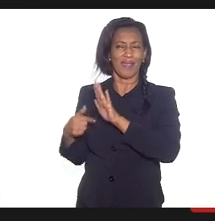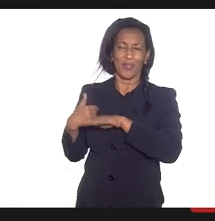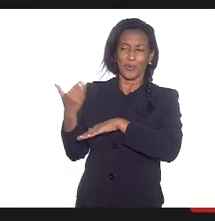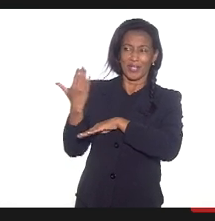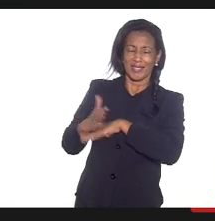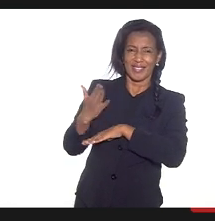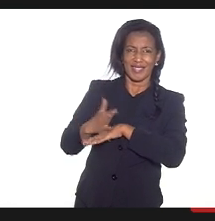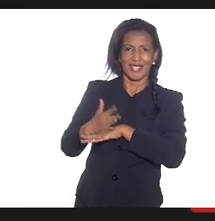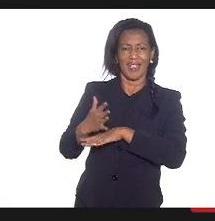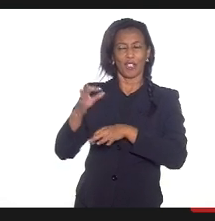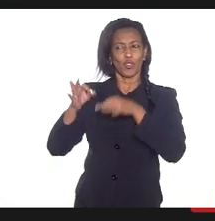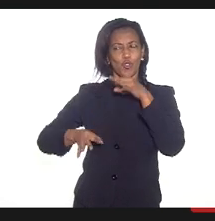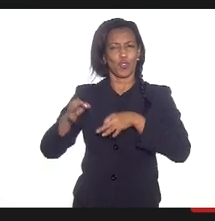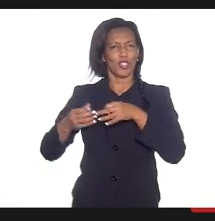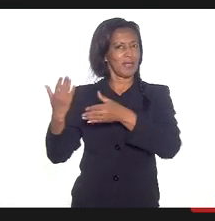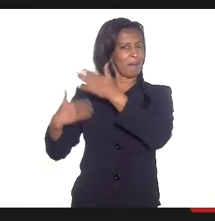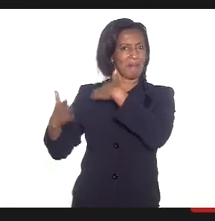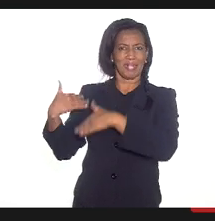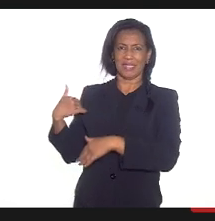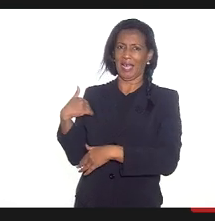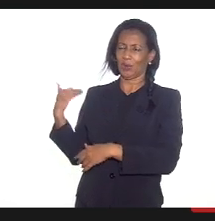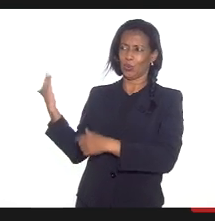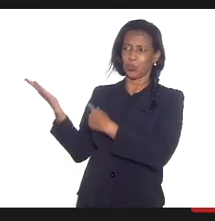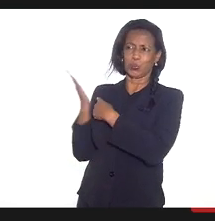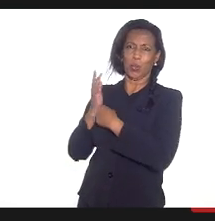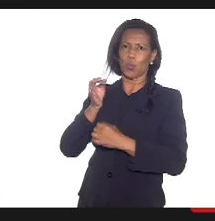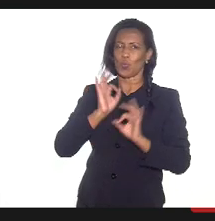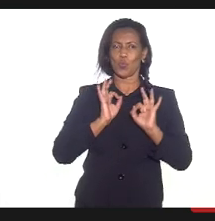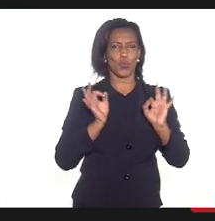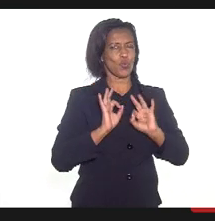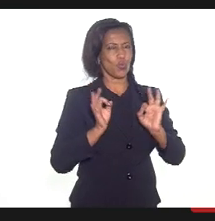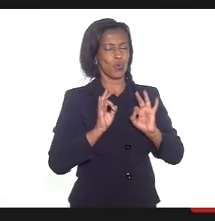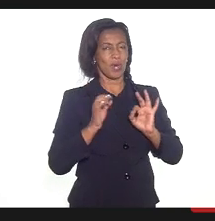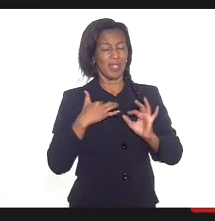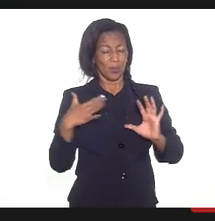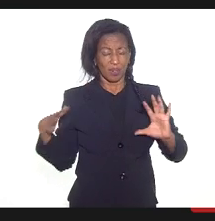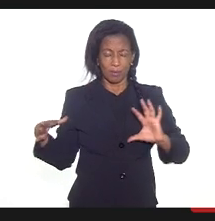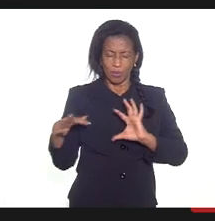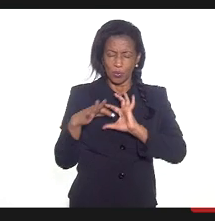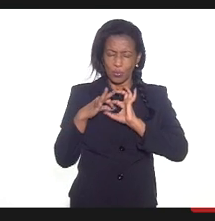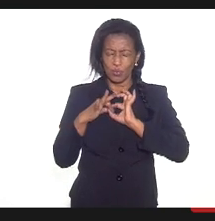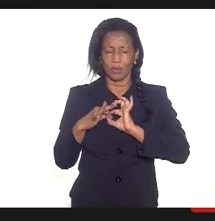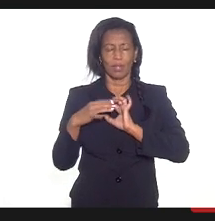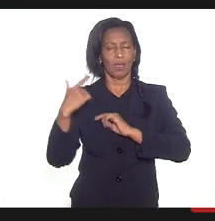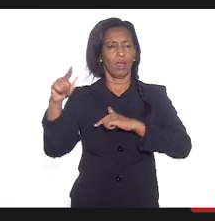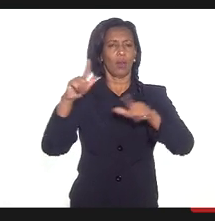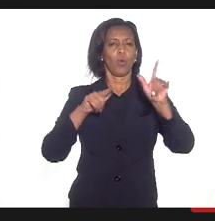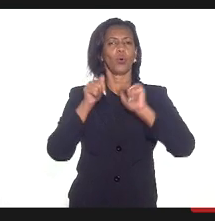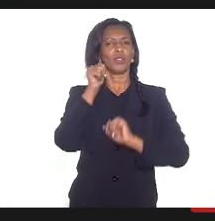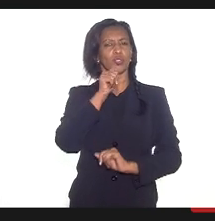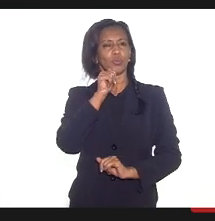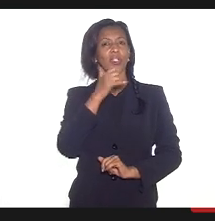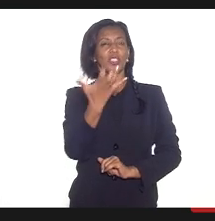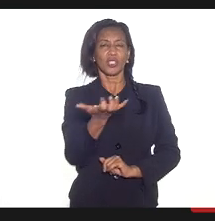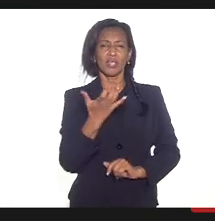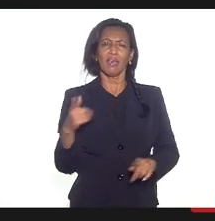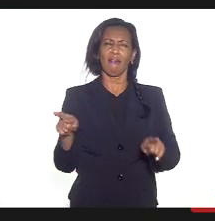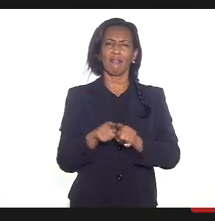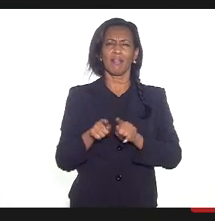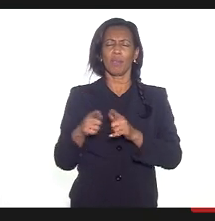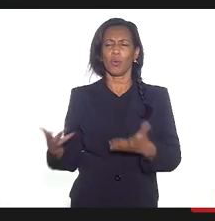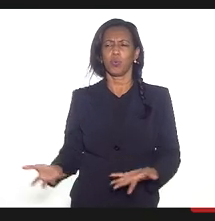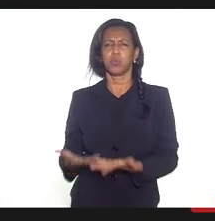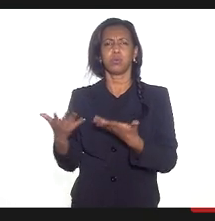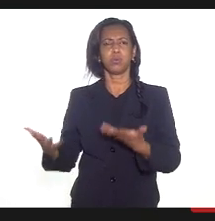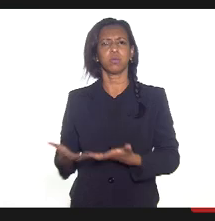essa justiça que eu não tive, sabe? Então, eu queria me unir a outras mulheres que têm essa intenção também de a gente